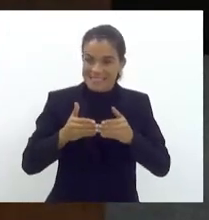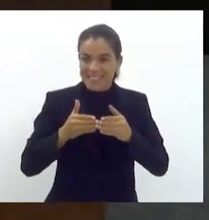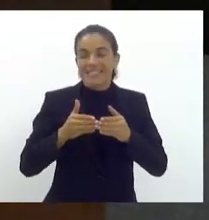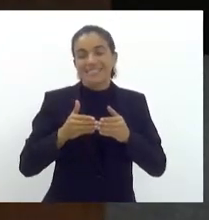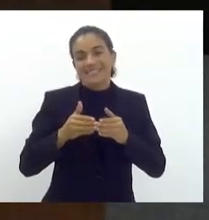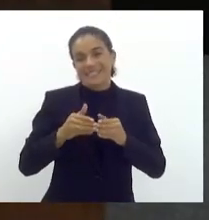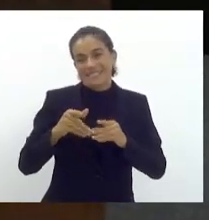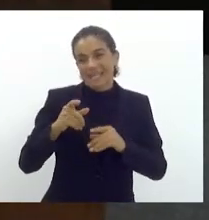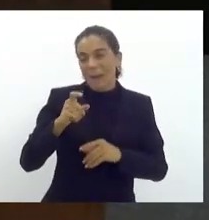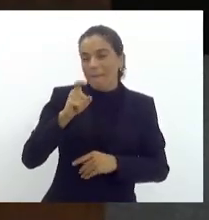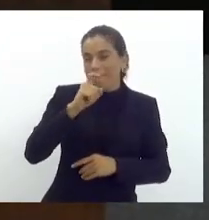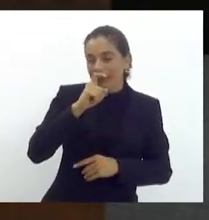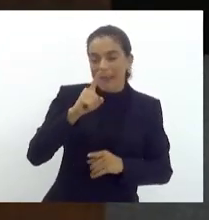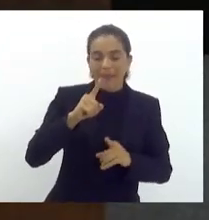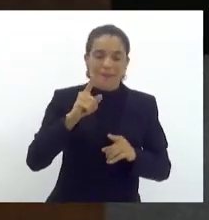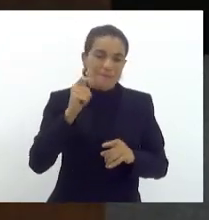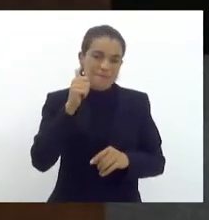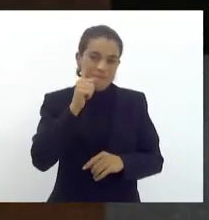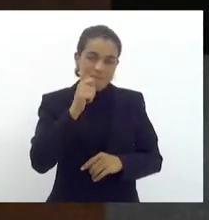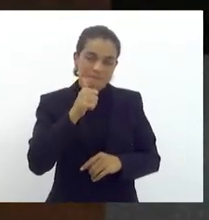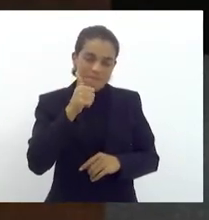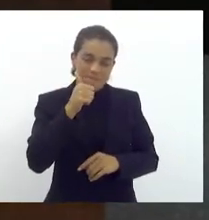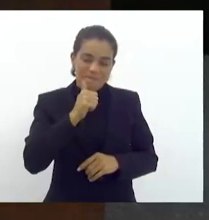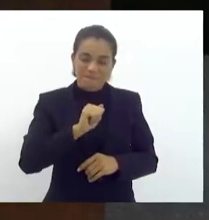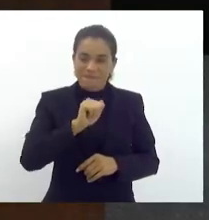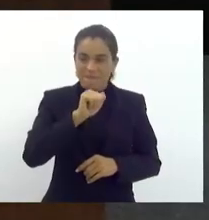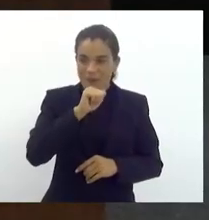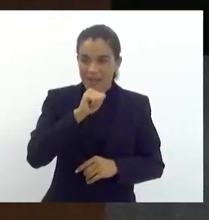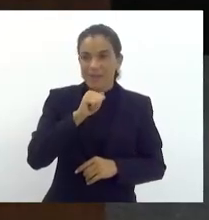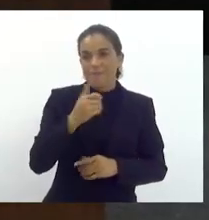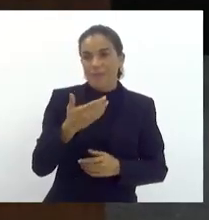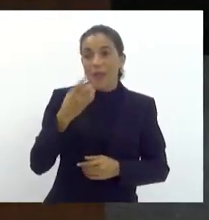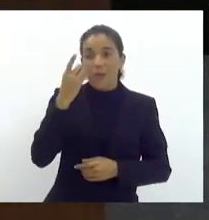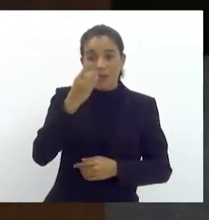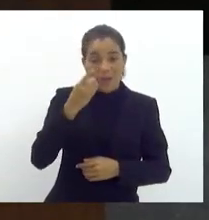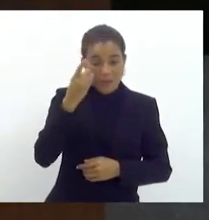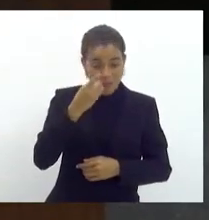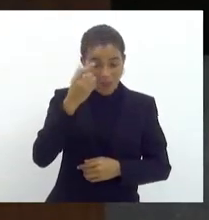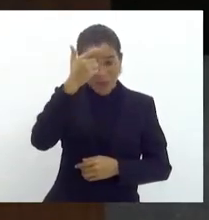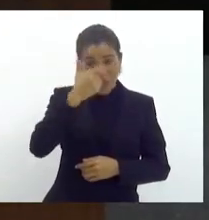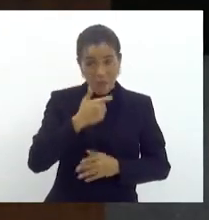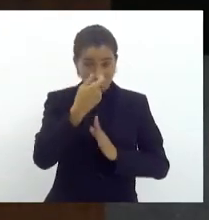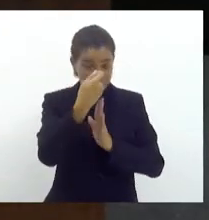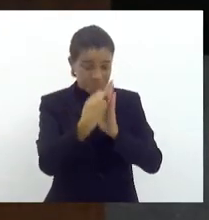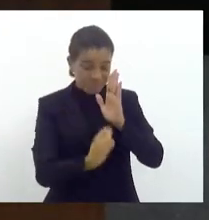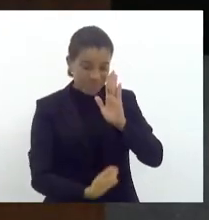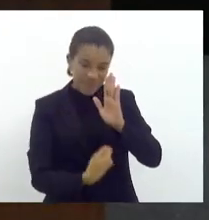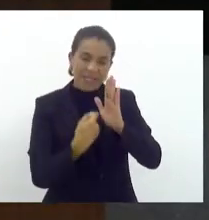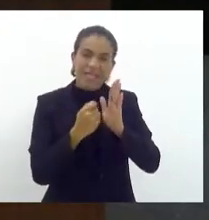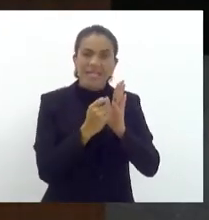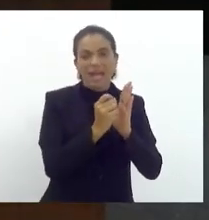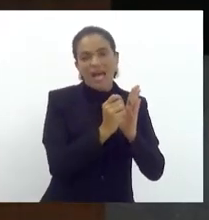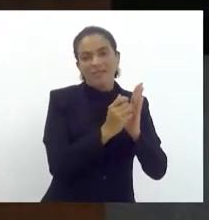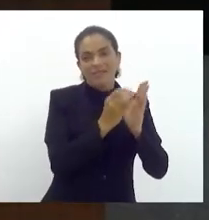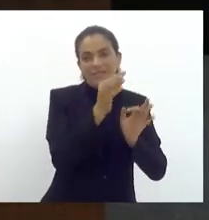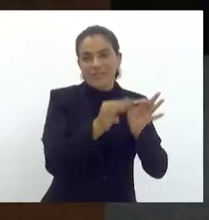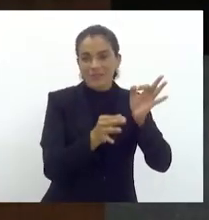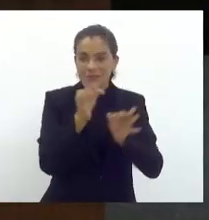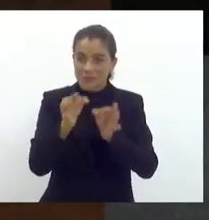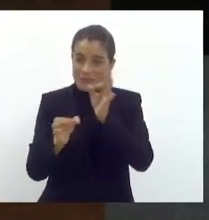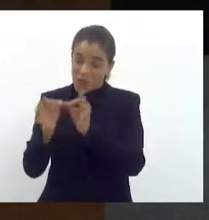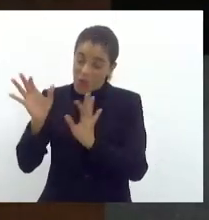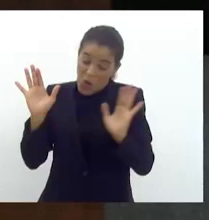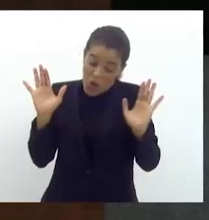a licença paternidade para os deputados e os deputados é um projeto de resolução de minha autoria que tá tramitando ó